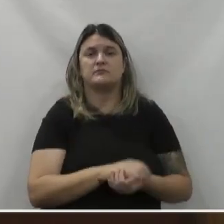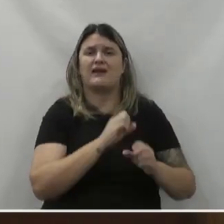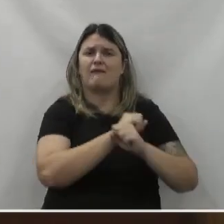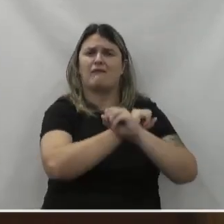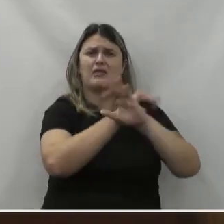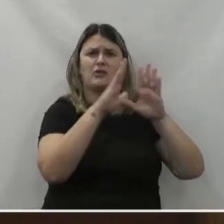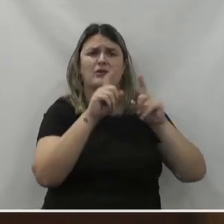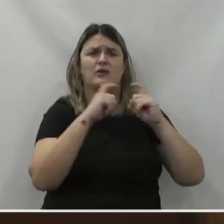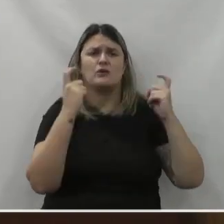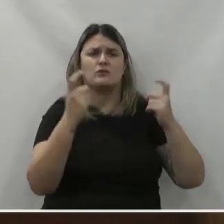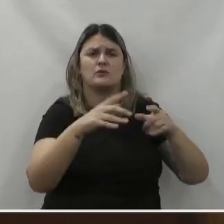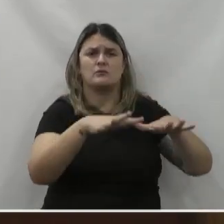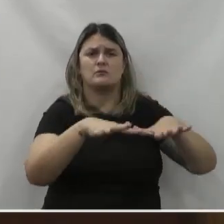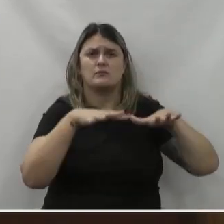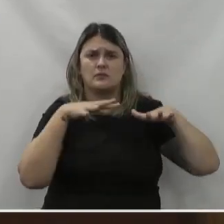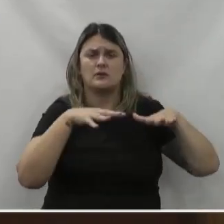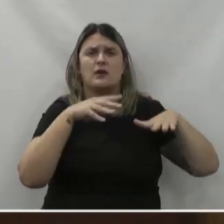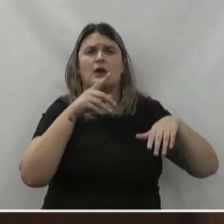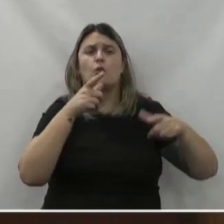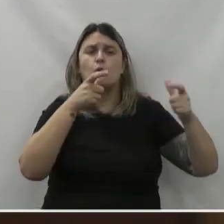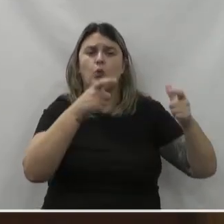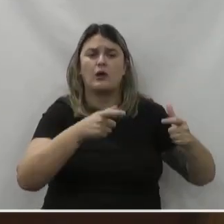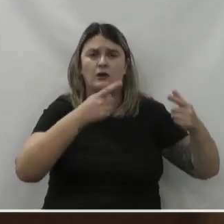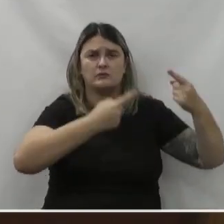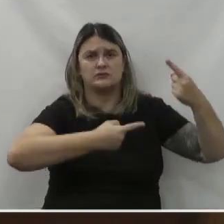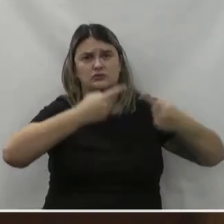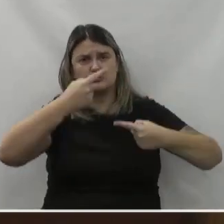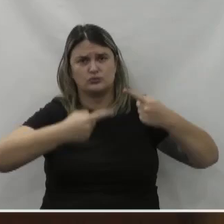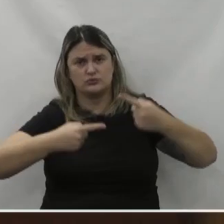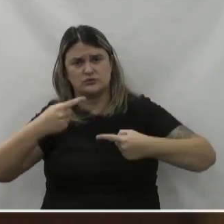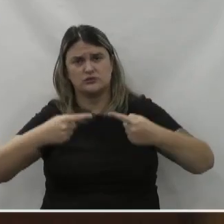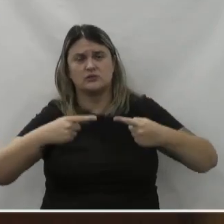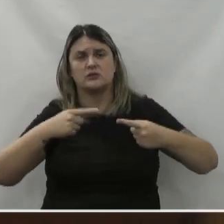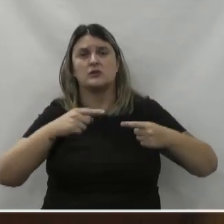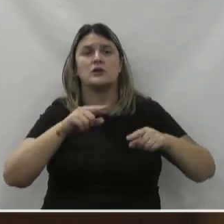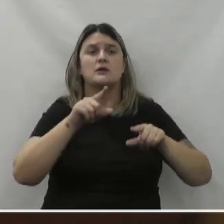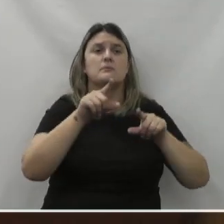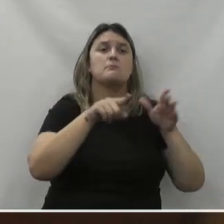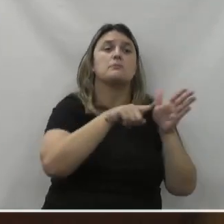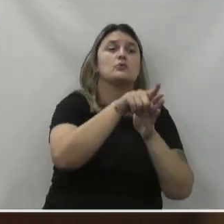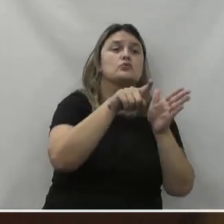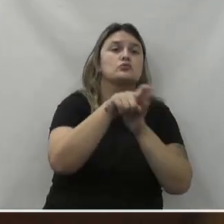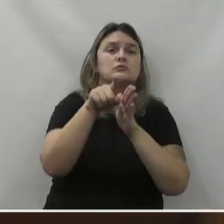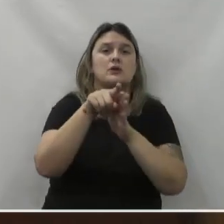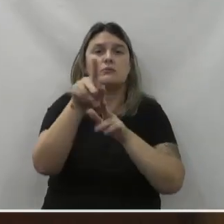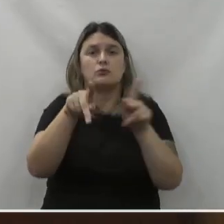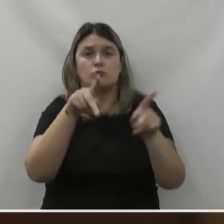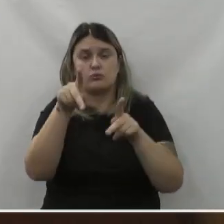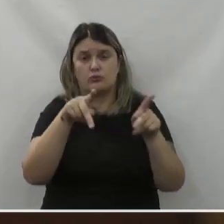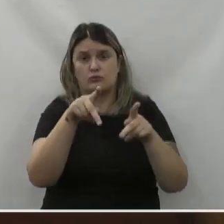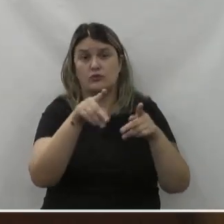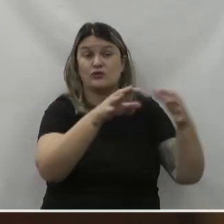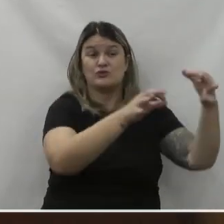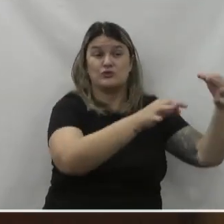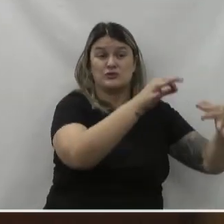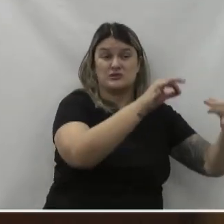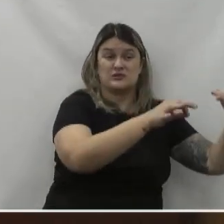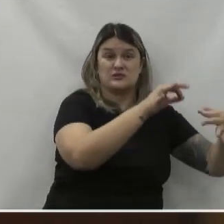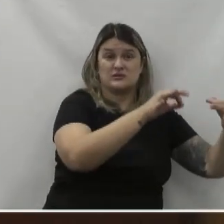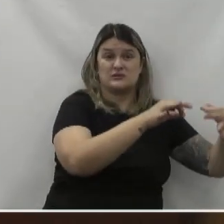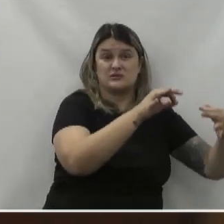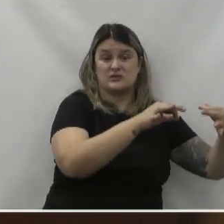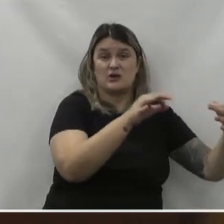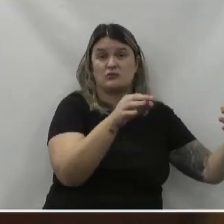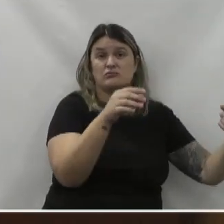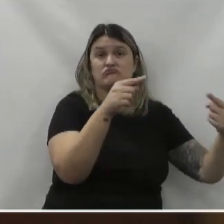que a audiência pública é o espaço, né, para debates, né, e a consulta pública, enquanto uma decisão judicial é resultado de um processo legal com